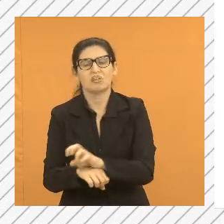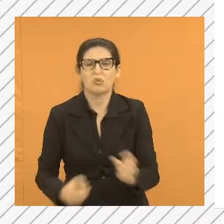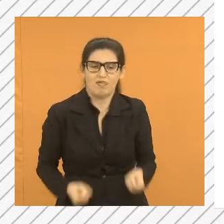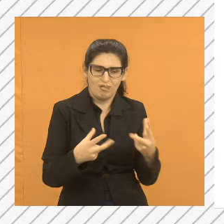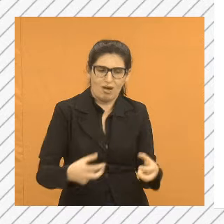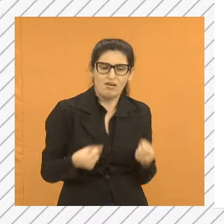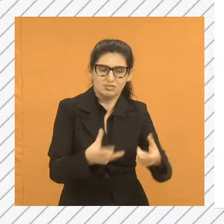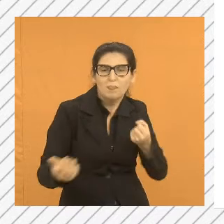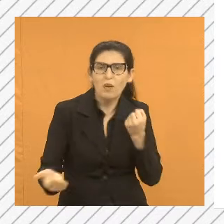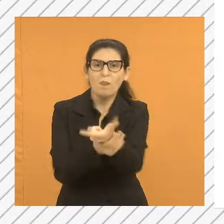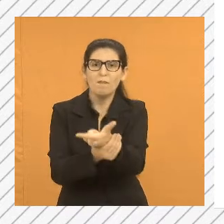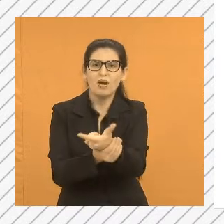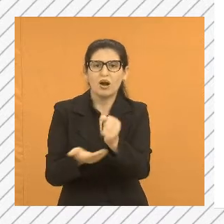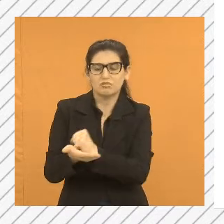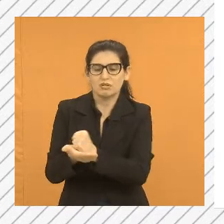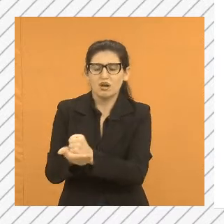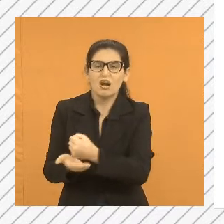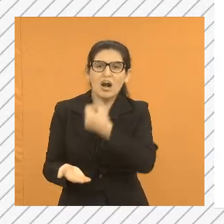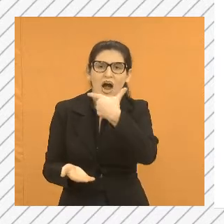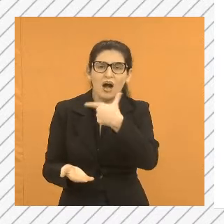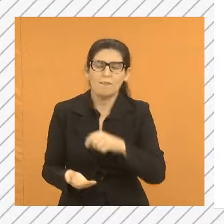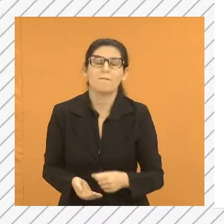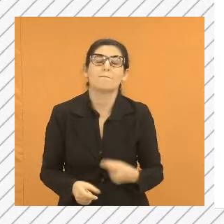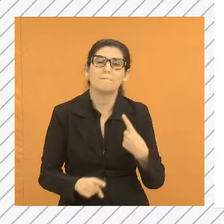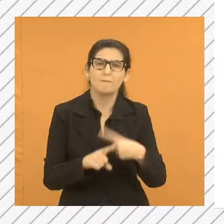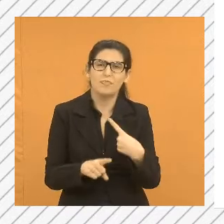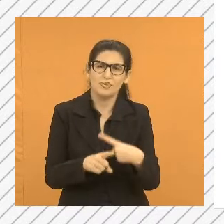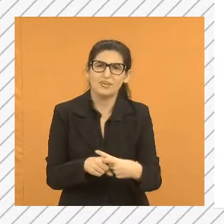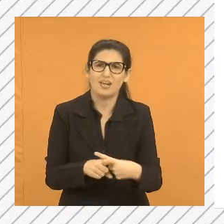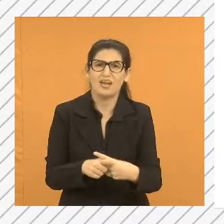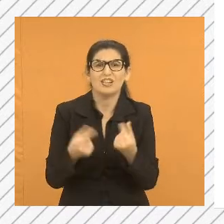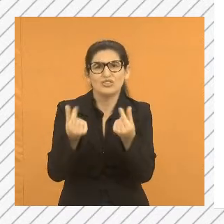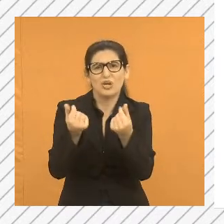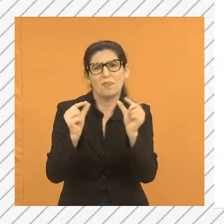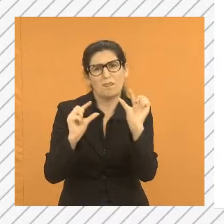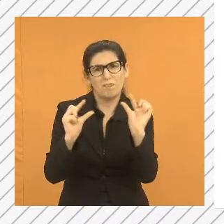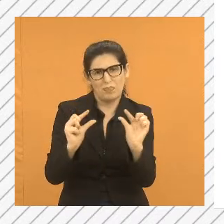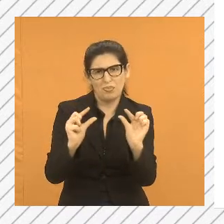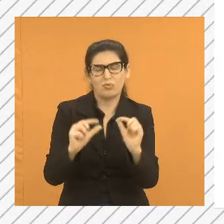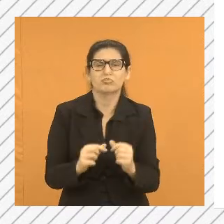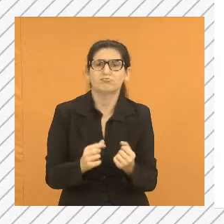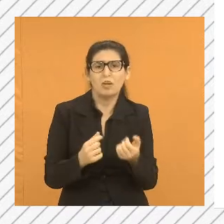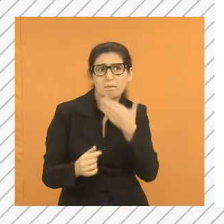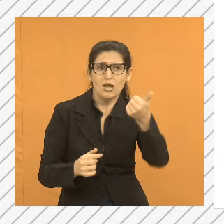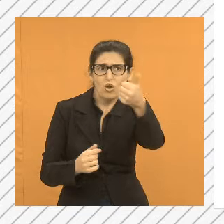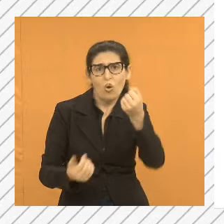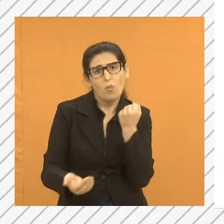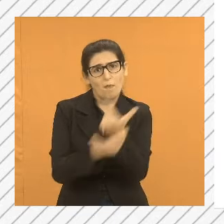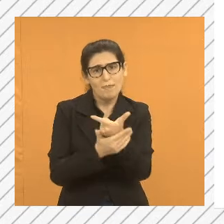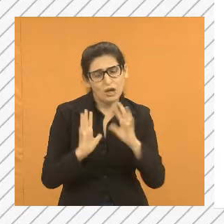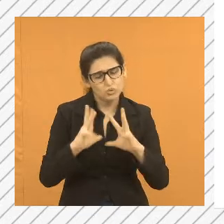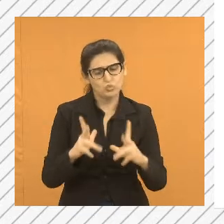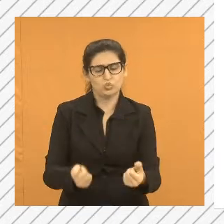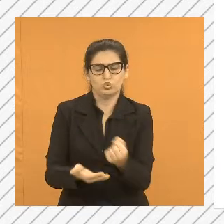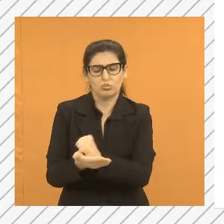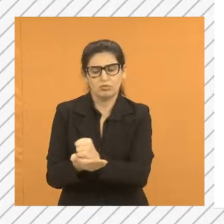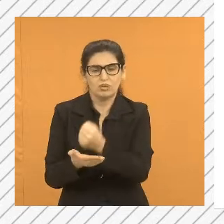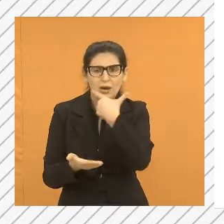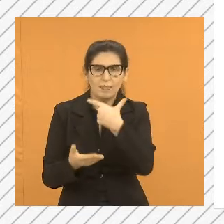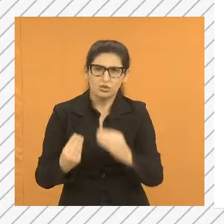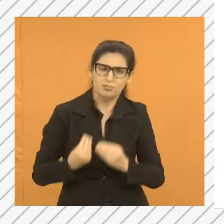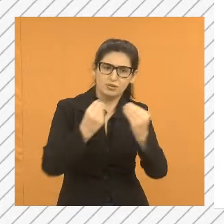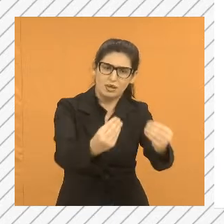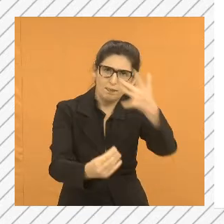comprar remédio, porque é pouco recurso e a gente investe em medicamento. A